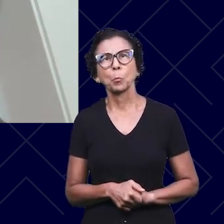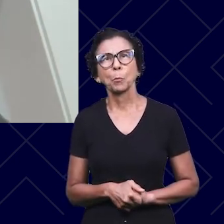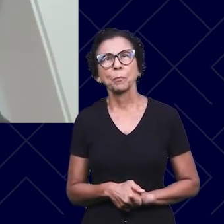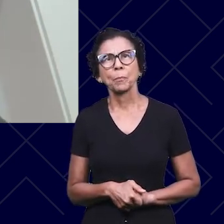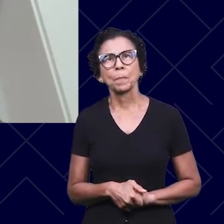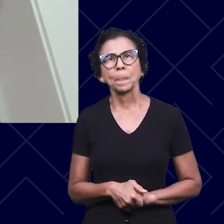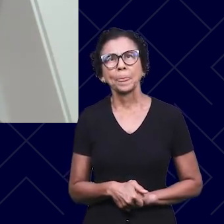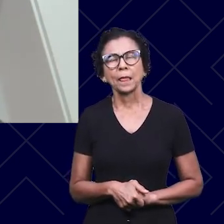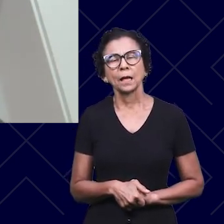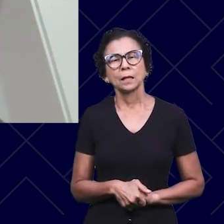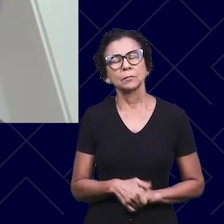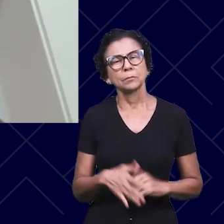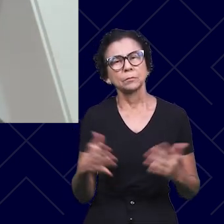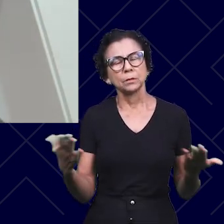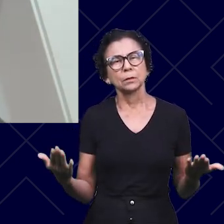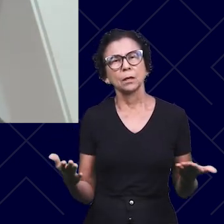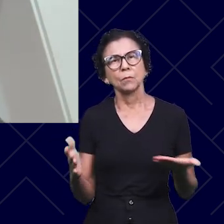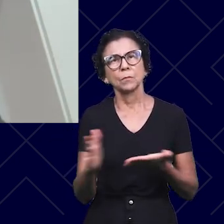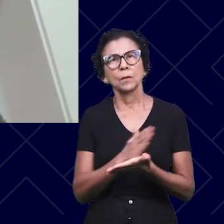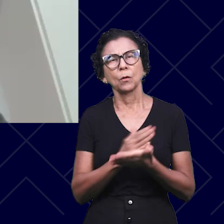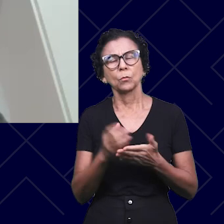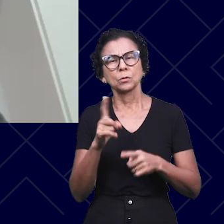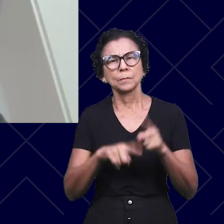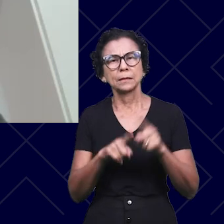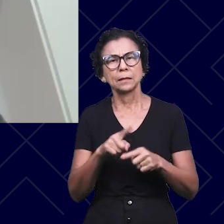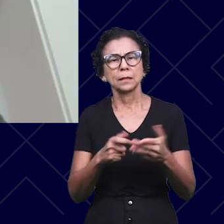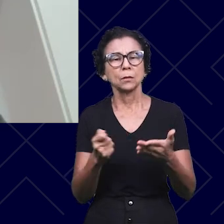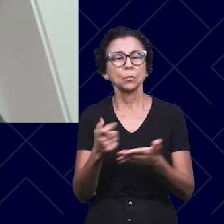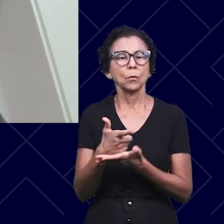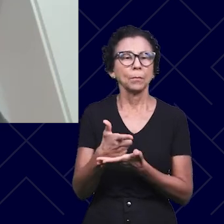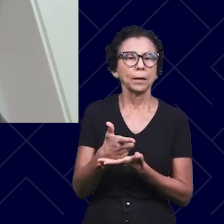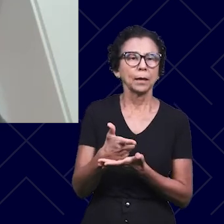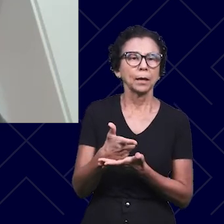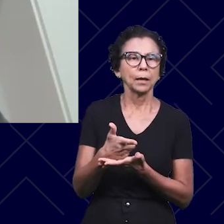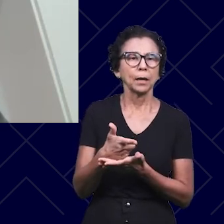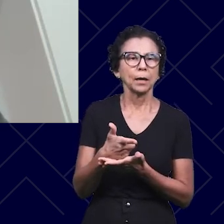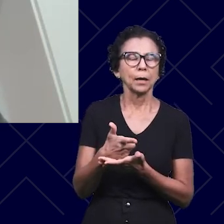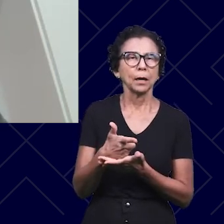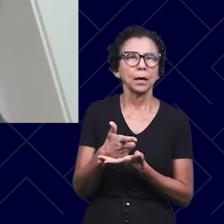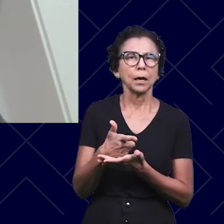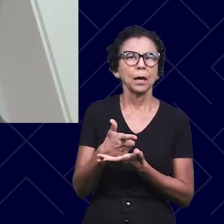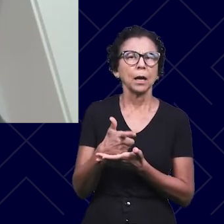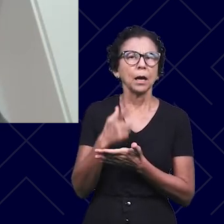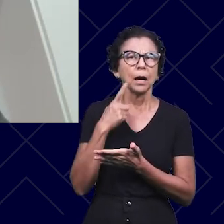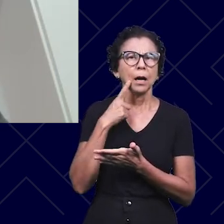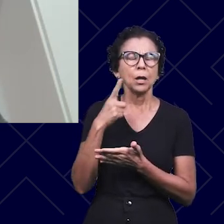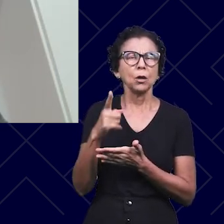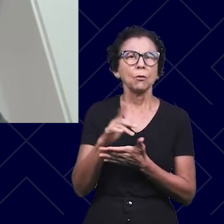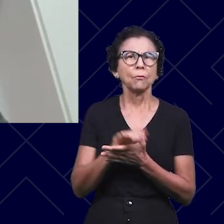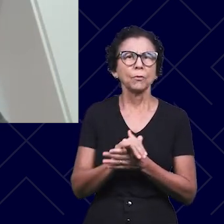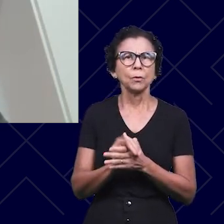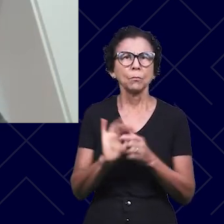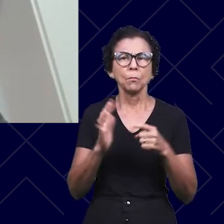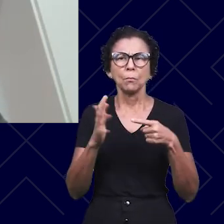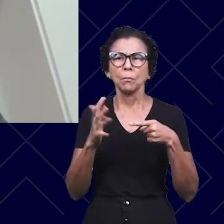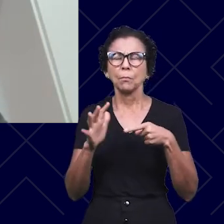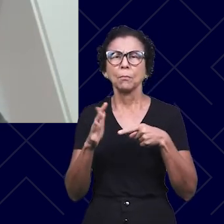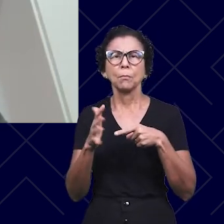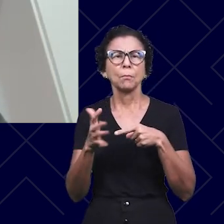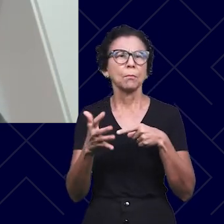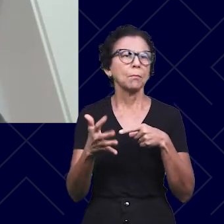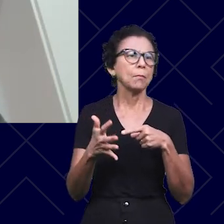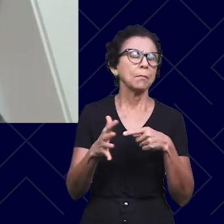né? Para adquirir alguma compra de alguns materiais para mim, eu me deparei com uma máquina. E essa máquina me trouxe